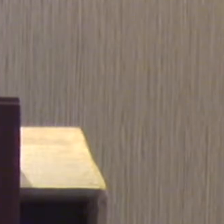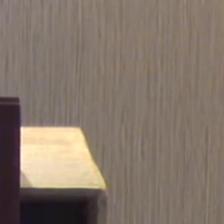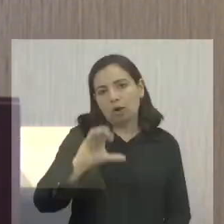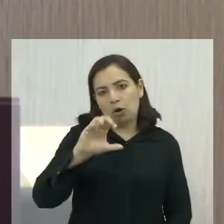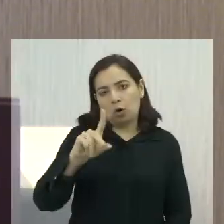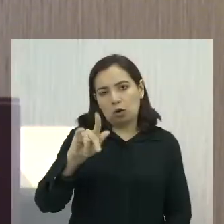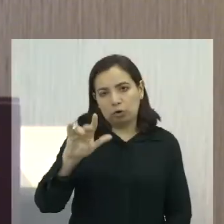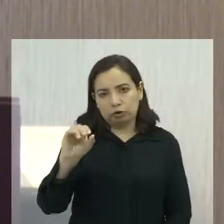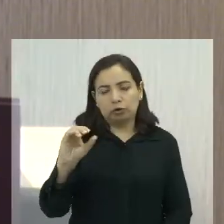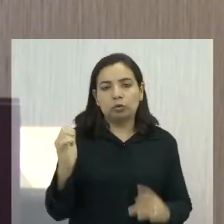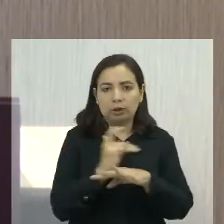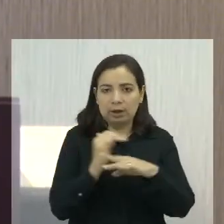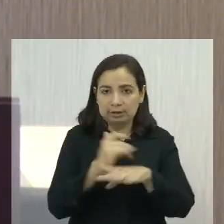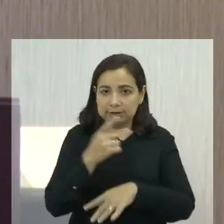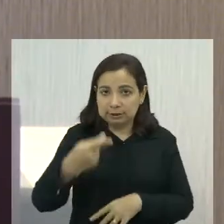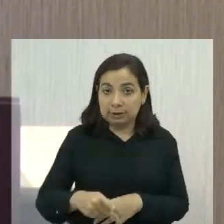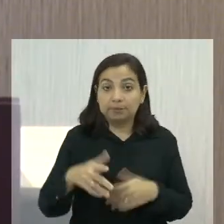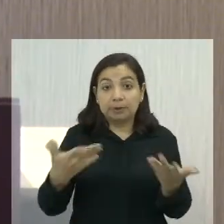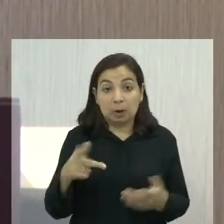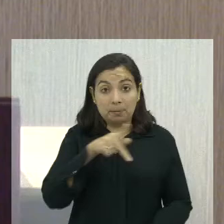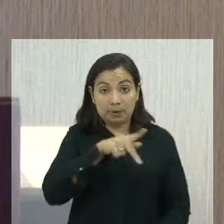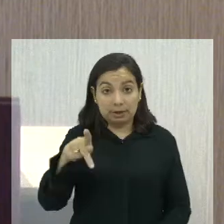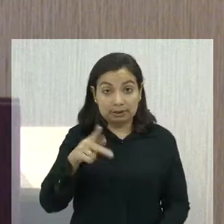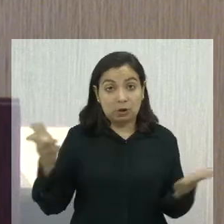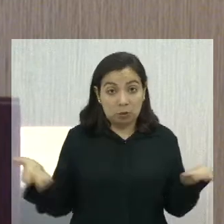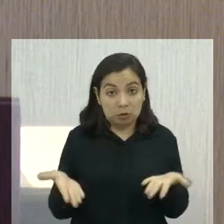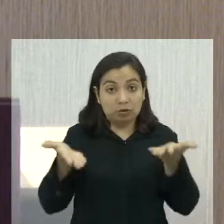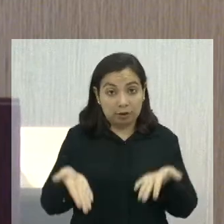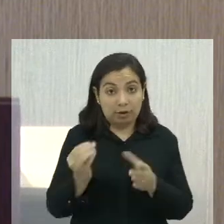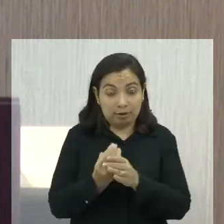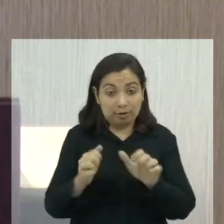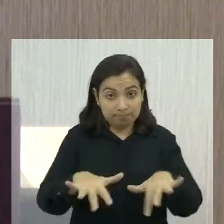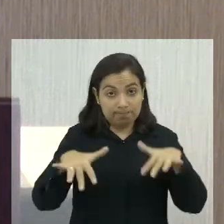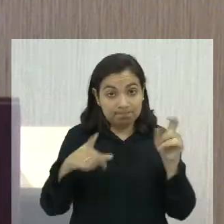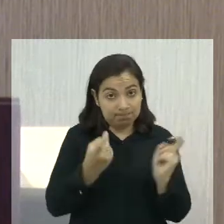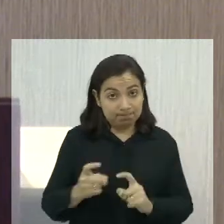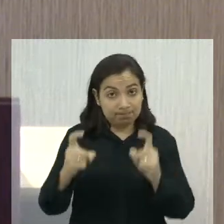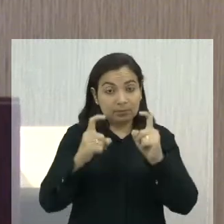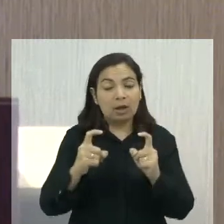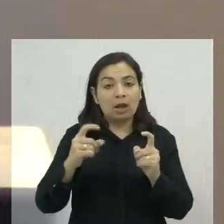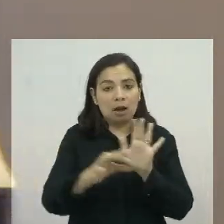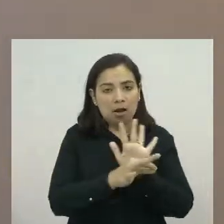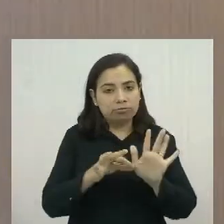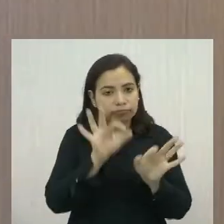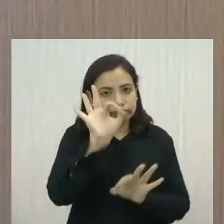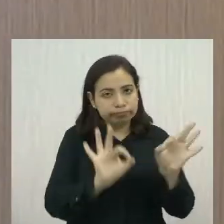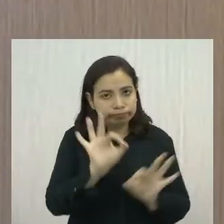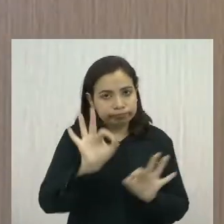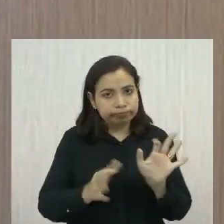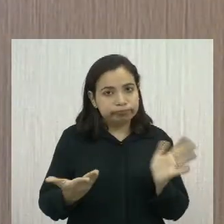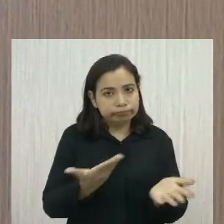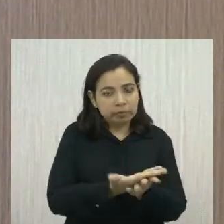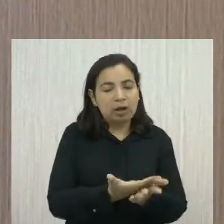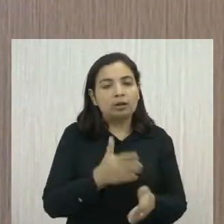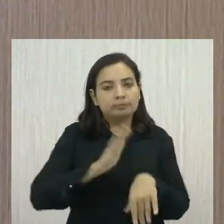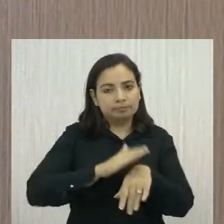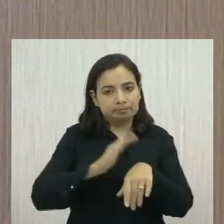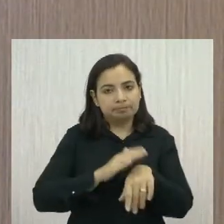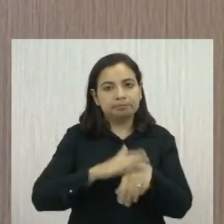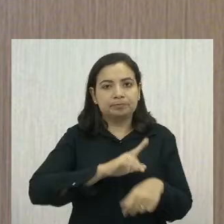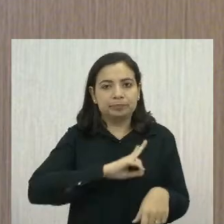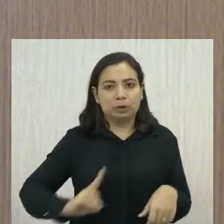Cidade. Para presidir esta audiência pública, convidamos o autor do requerimento, vereador Ézio